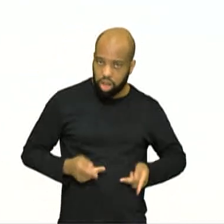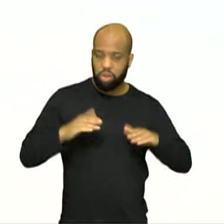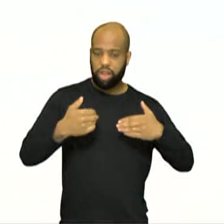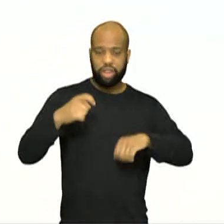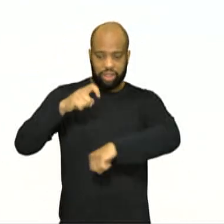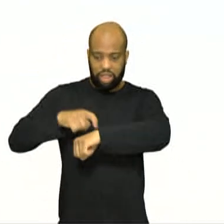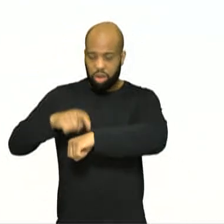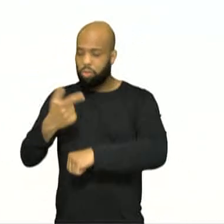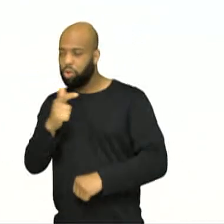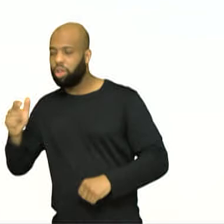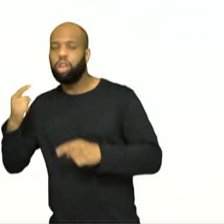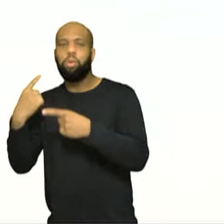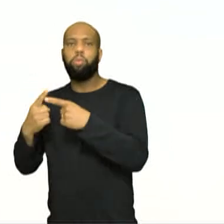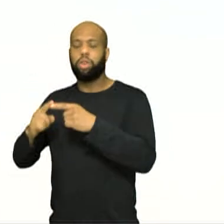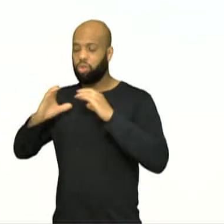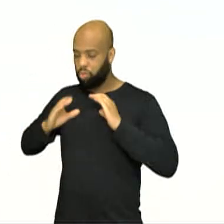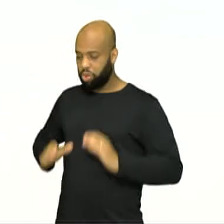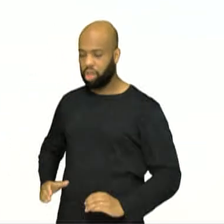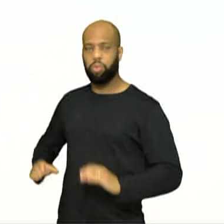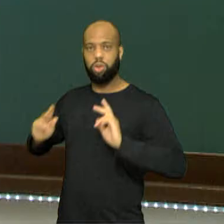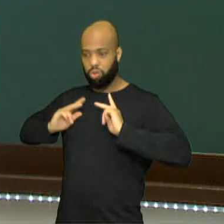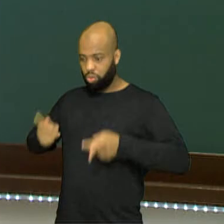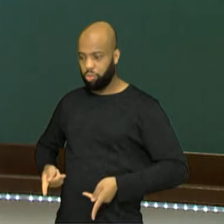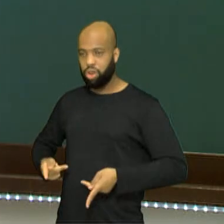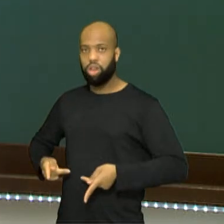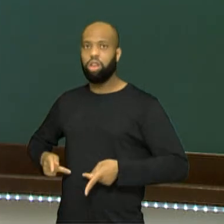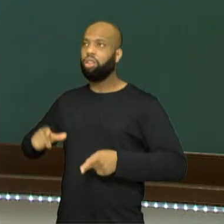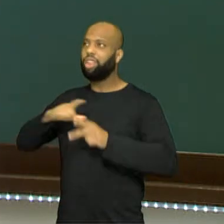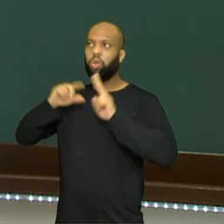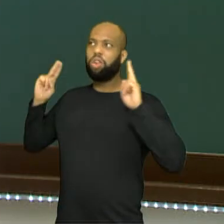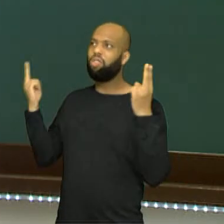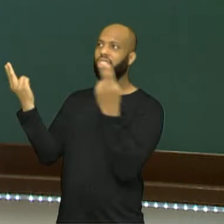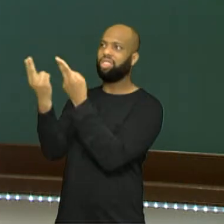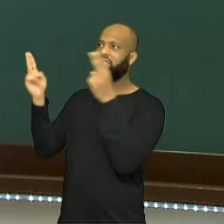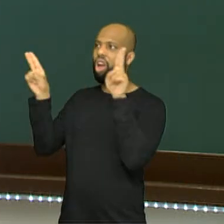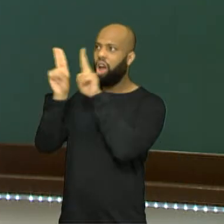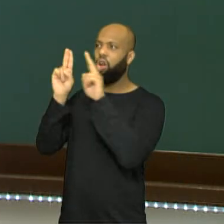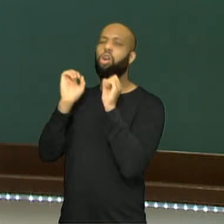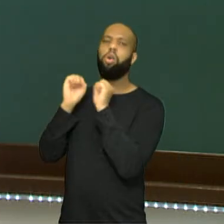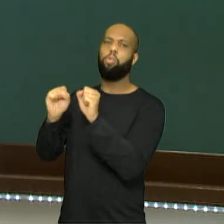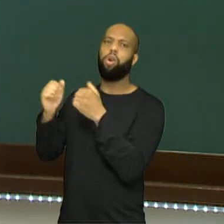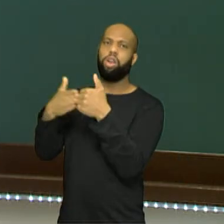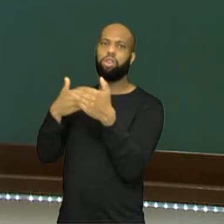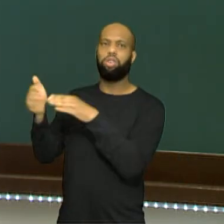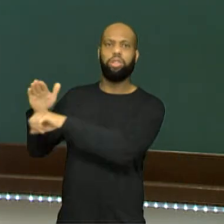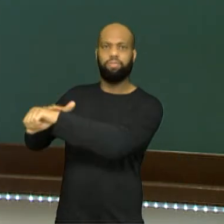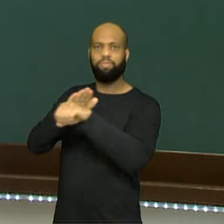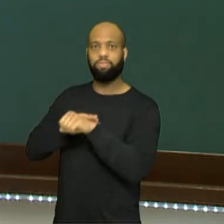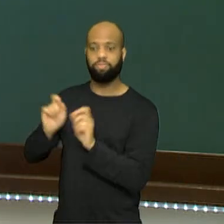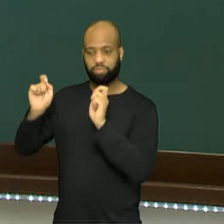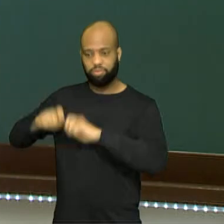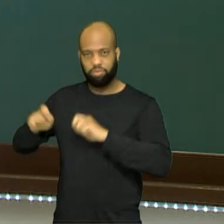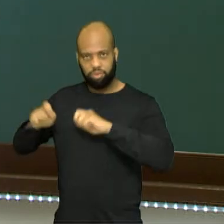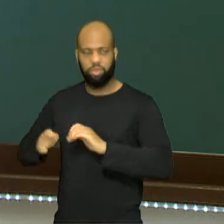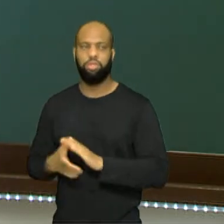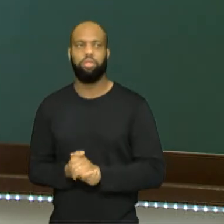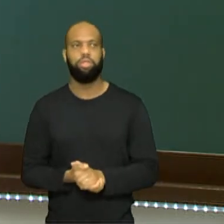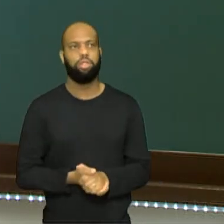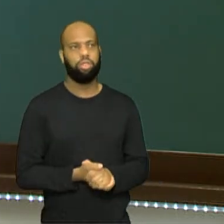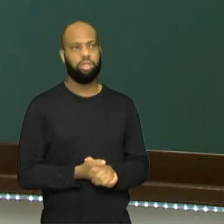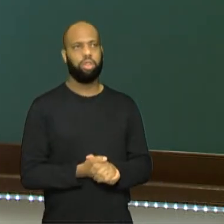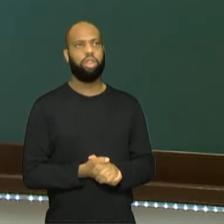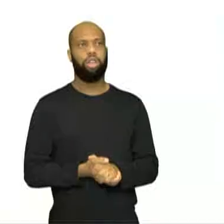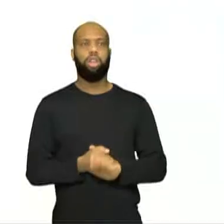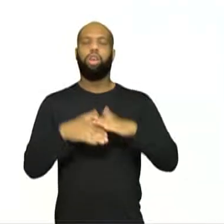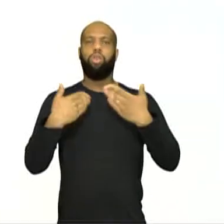temporal. O comportamento humano, ele é universal, pode ser colocado, criticado em qualquer época.